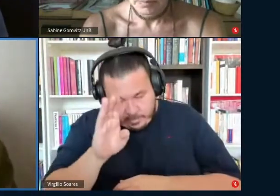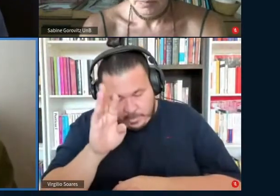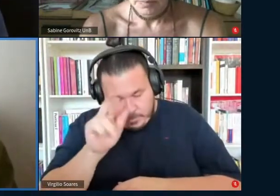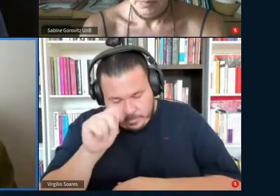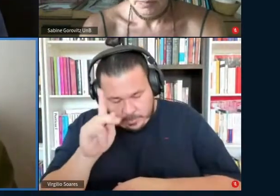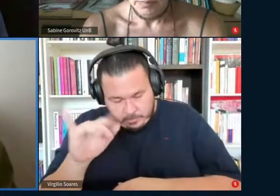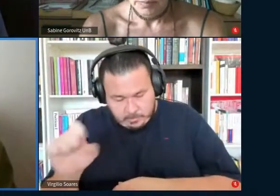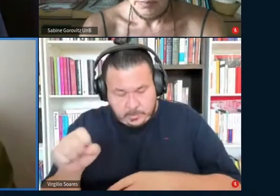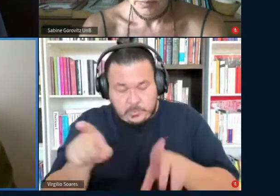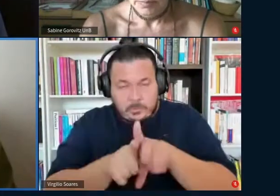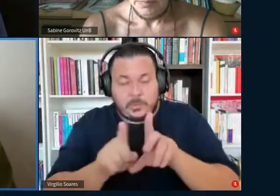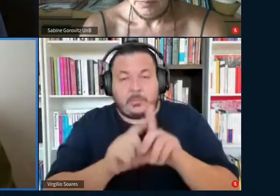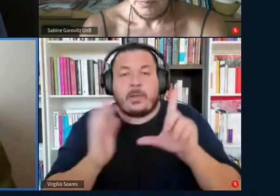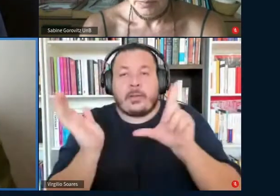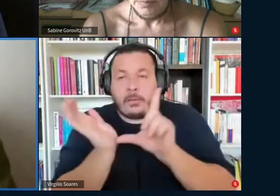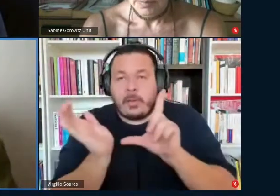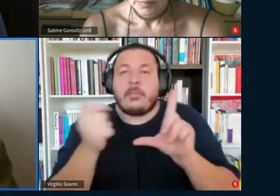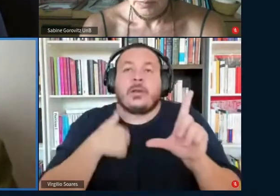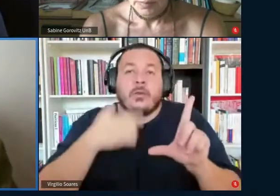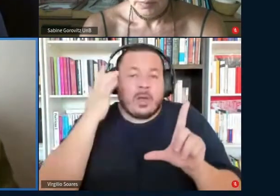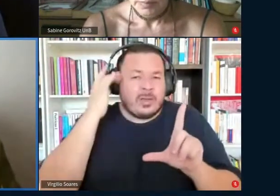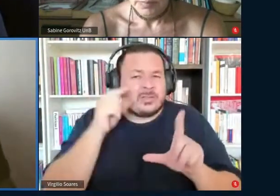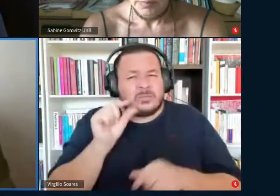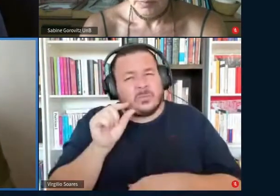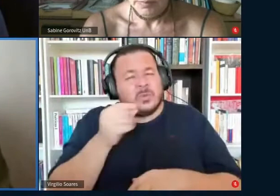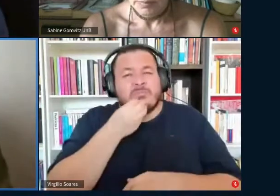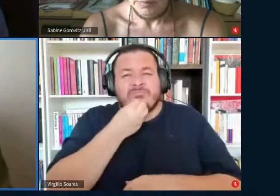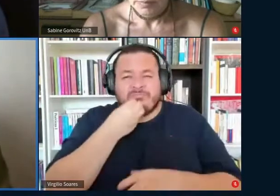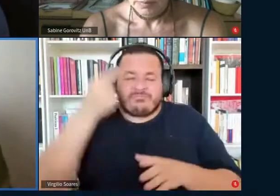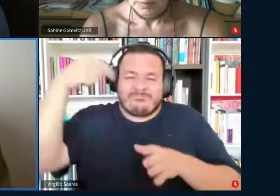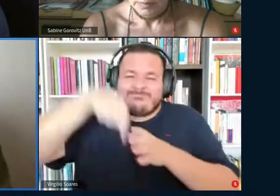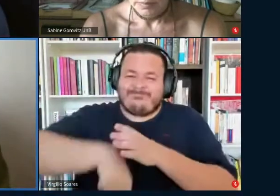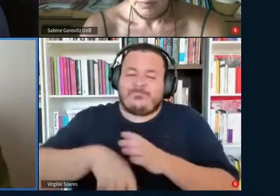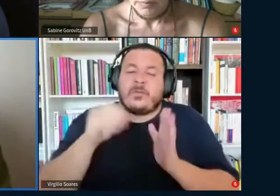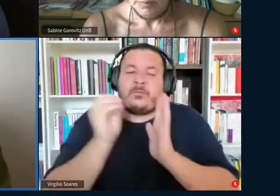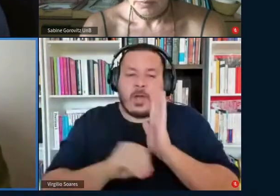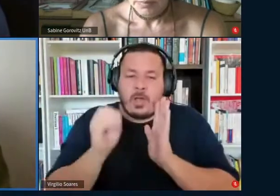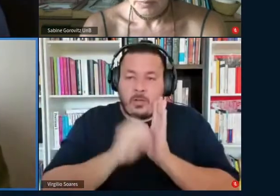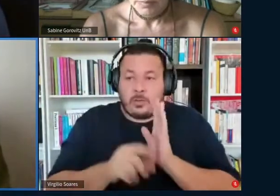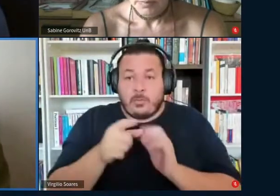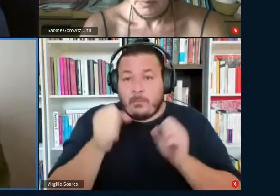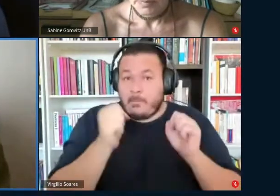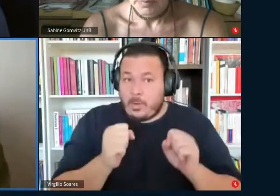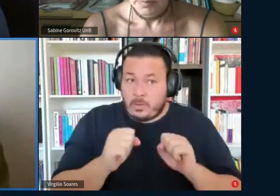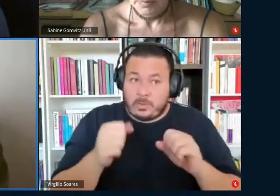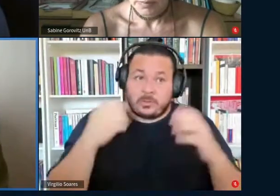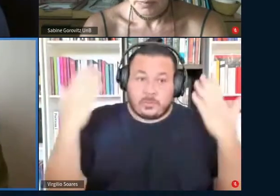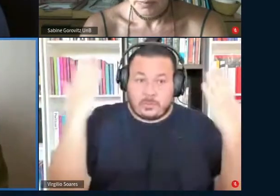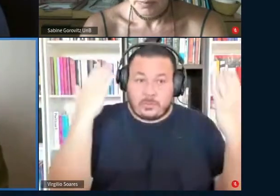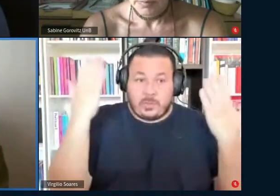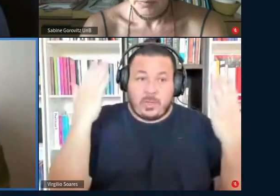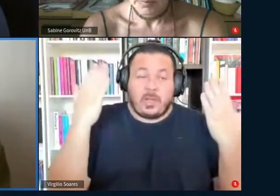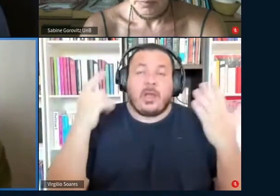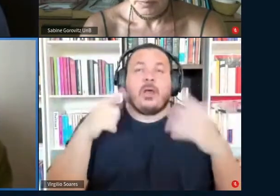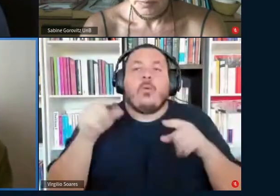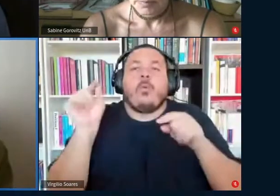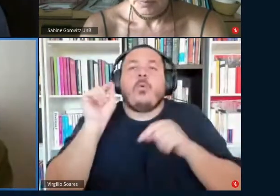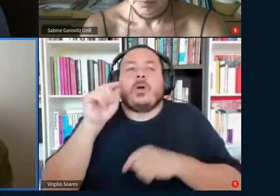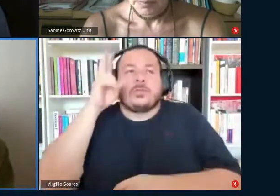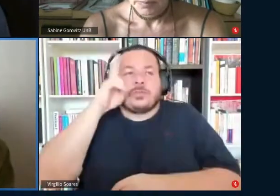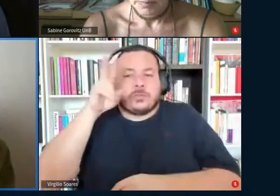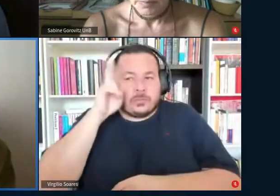falta de um aprofundamento maior. Então, por exemplo, você poderia cruzar elementos históricos. Primeiro por quê?